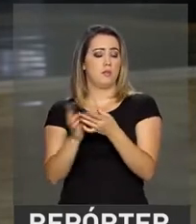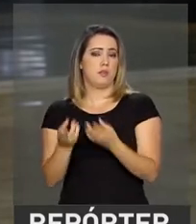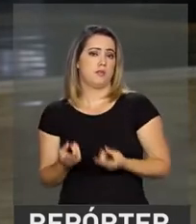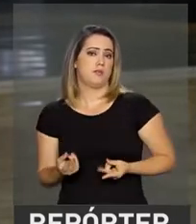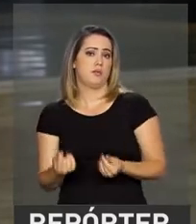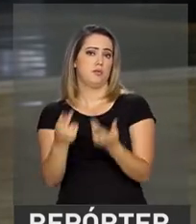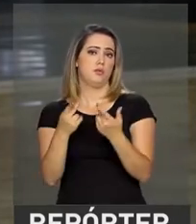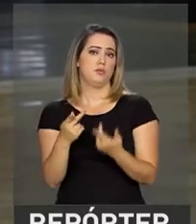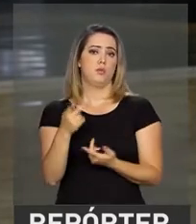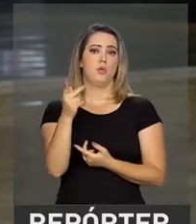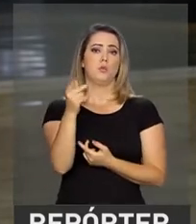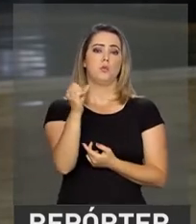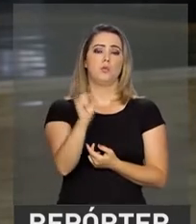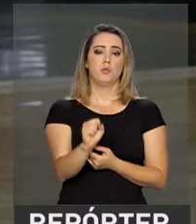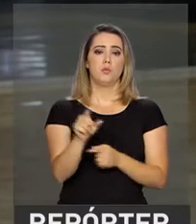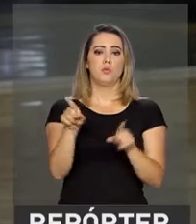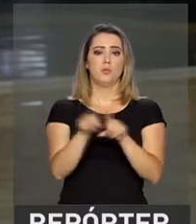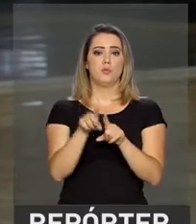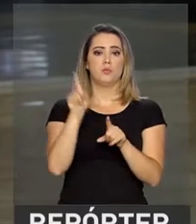recurso do pis/pasep